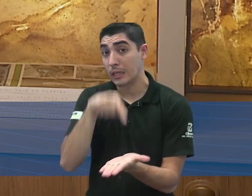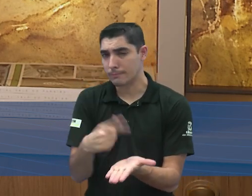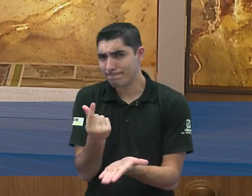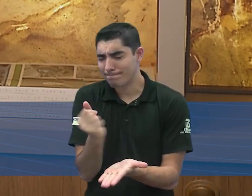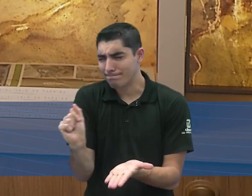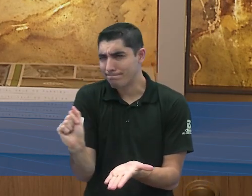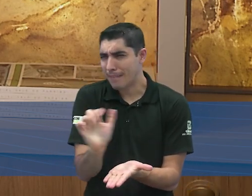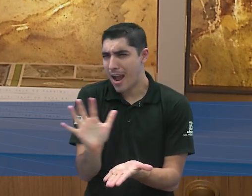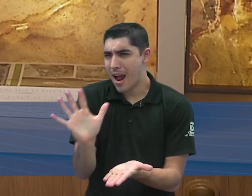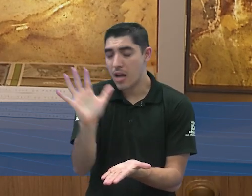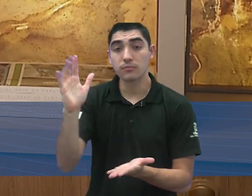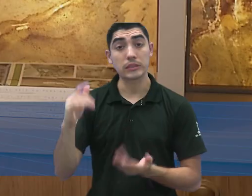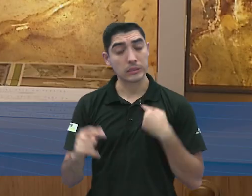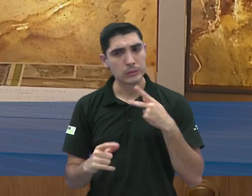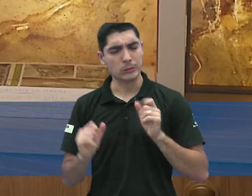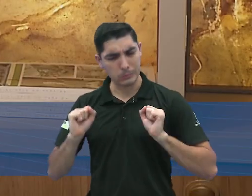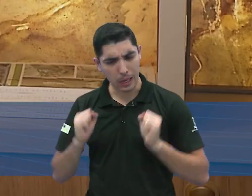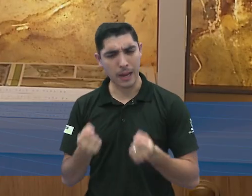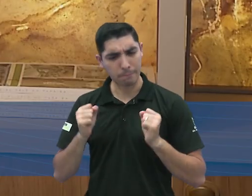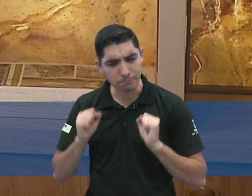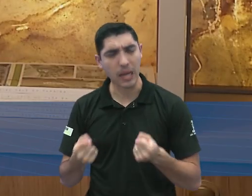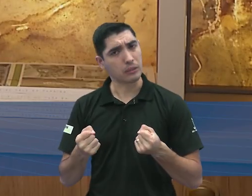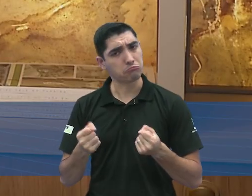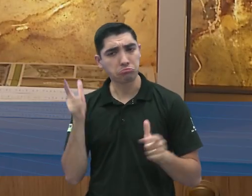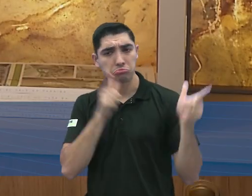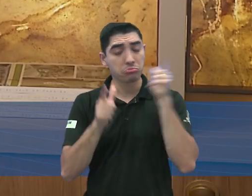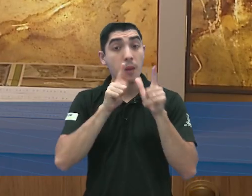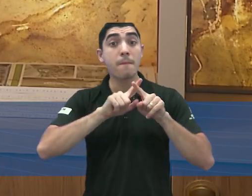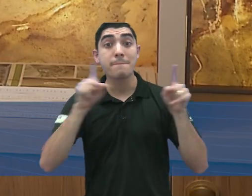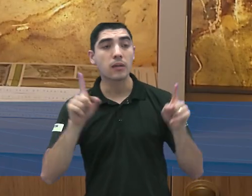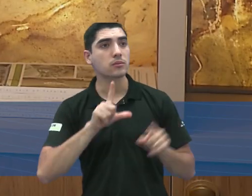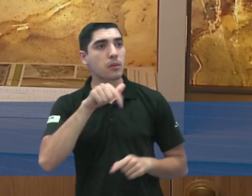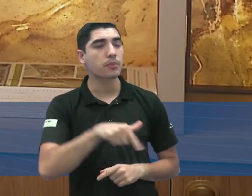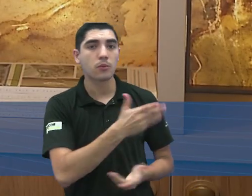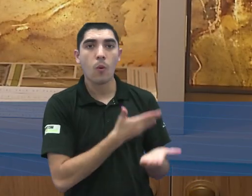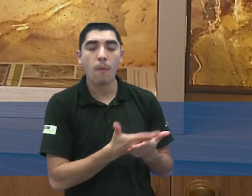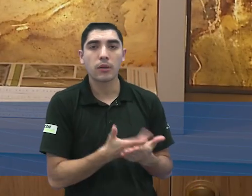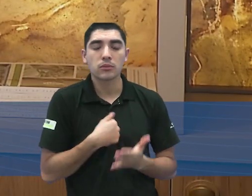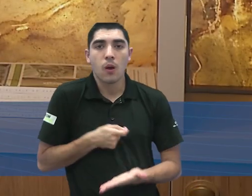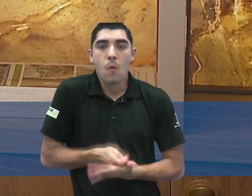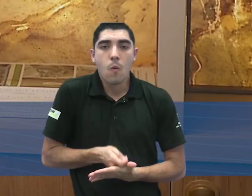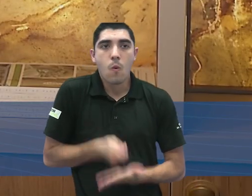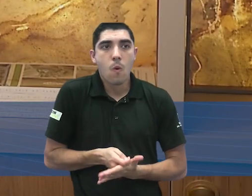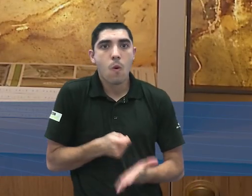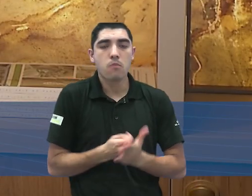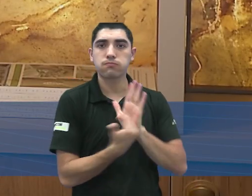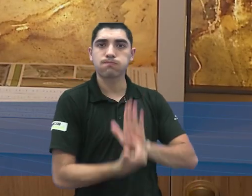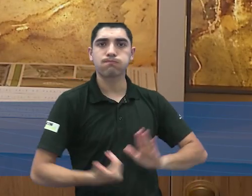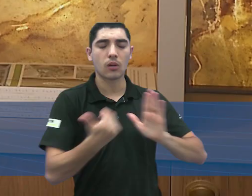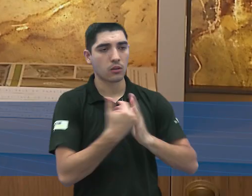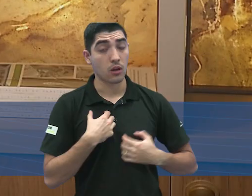muito altos e entregava muito. Só que eu estava tendo uma cobrança muito fora da realidade.